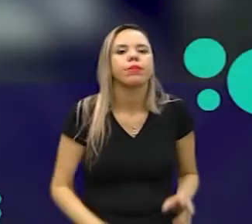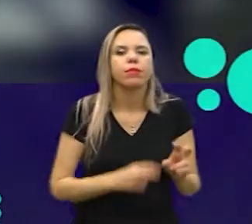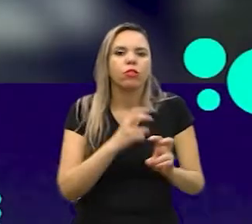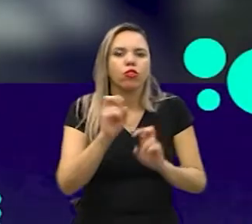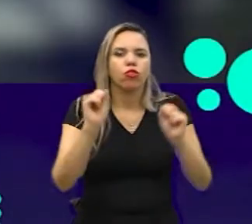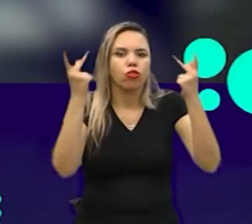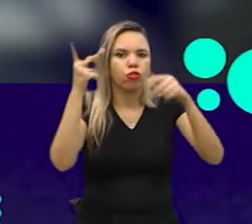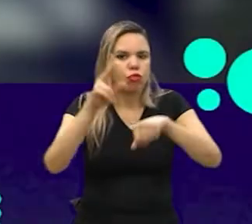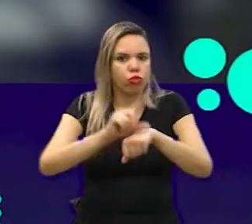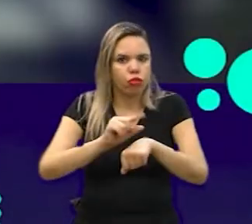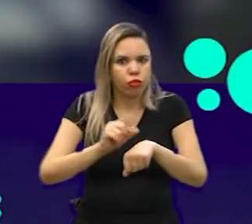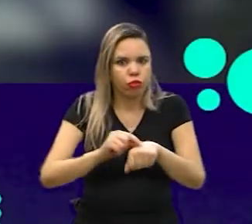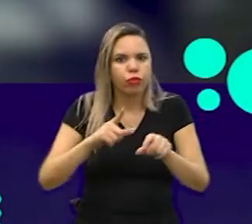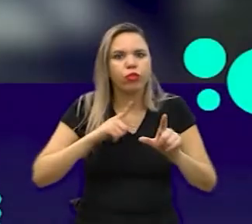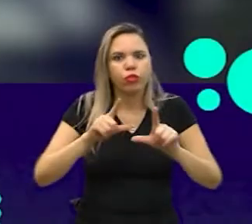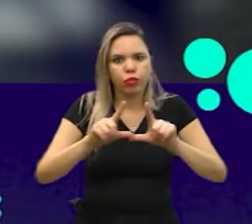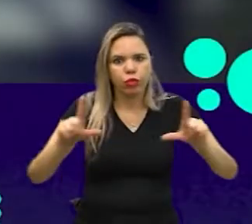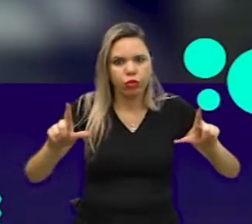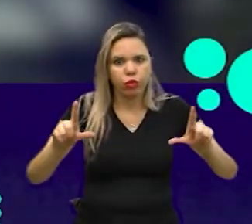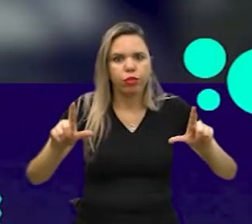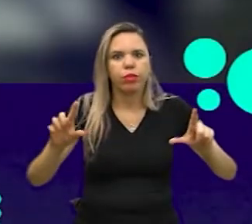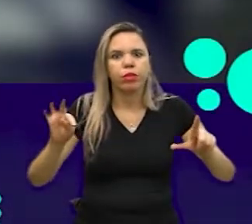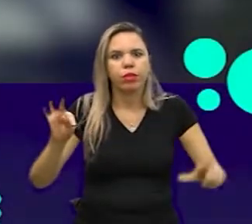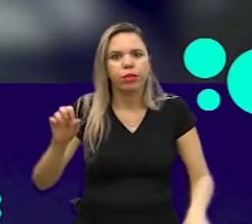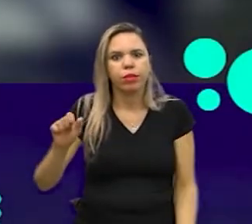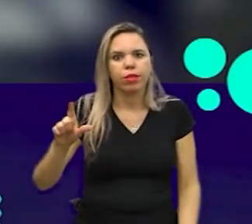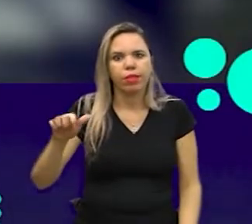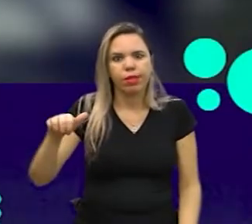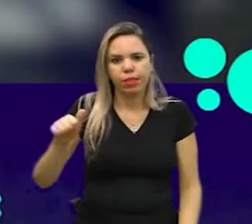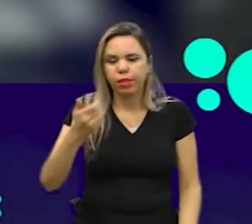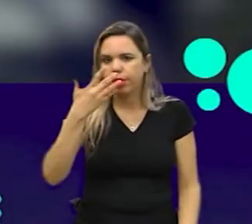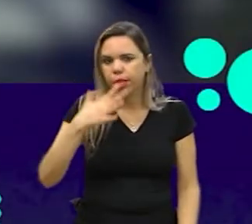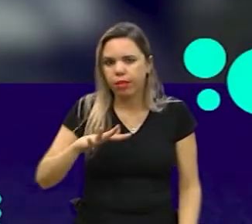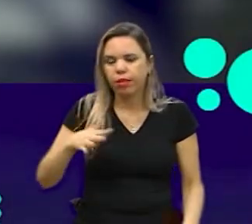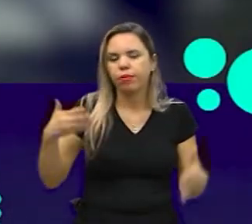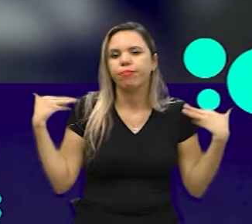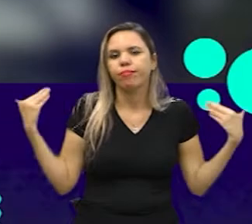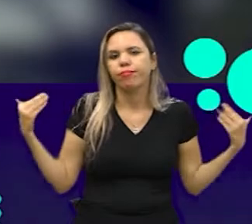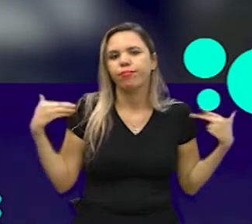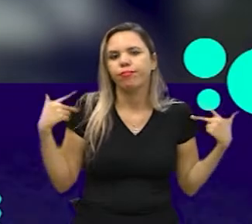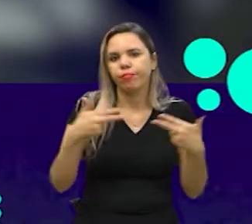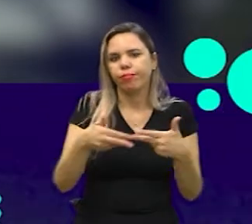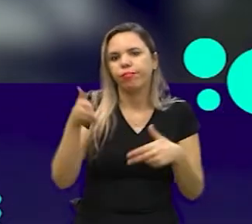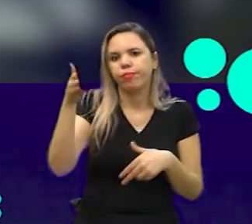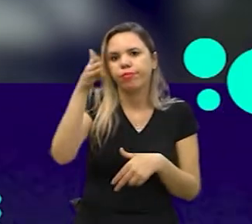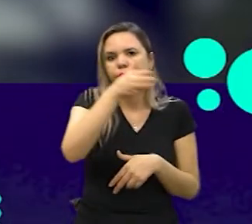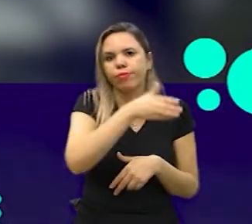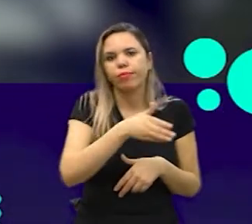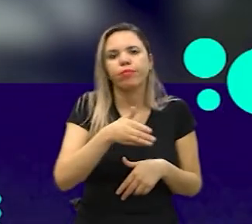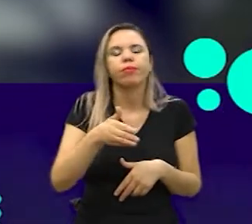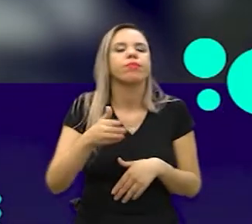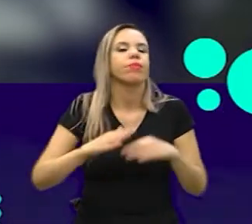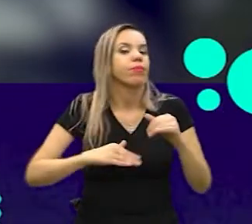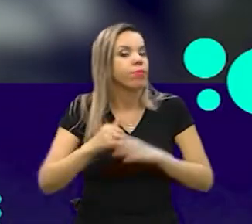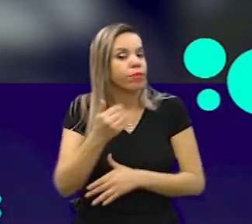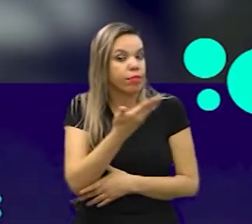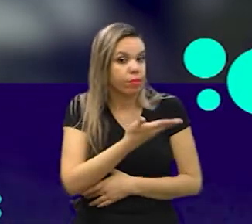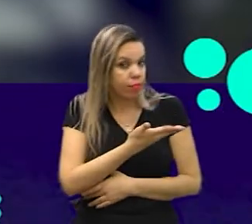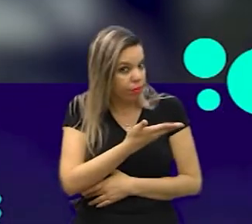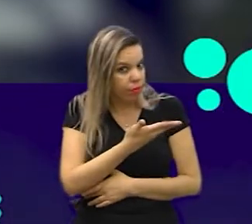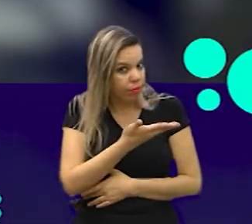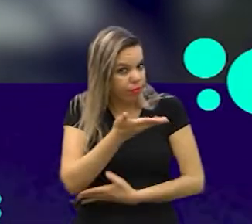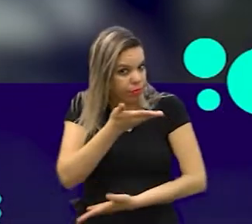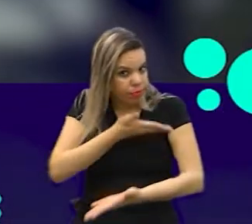www.megabilheteria.com. No Parque Dom Pedro Shopping tem a exposição Tarsila para as Crianças. Dá para passear por vários cenários, obras